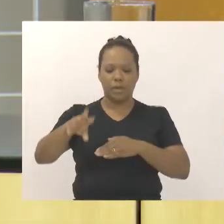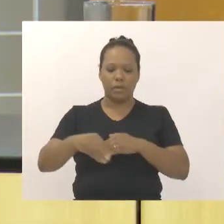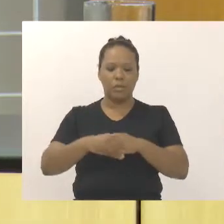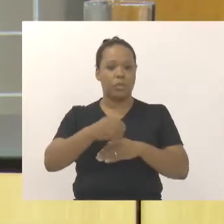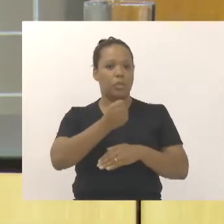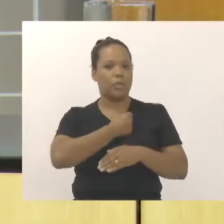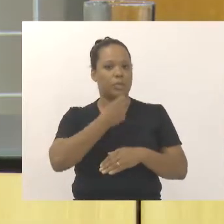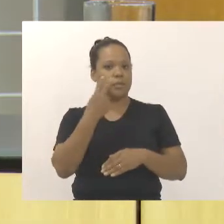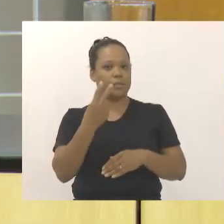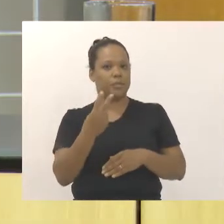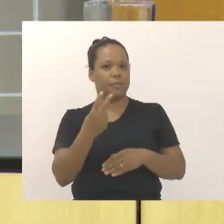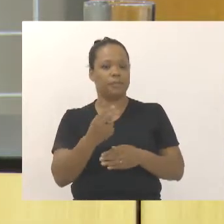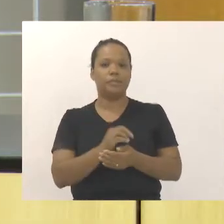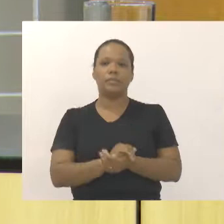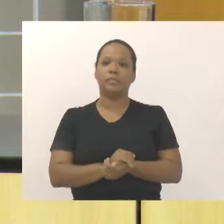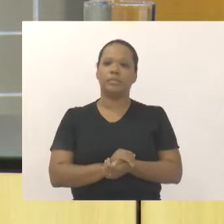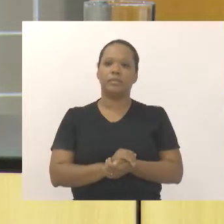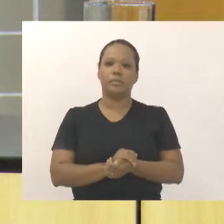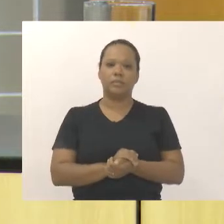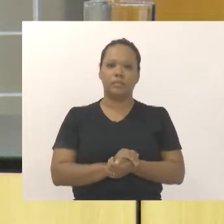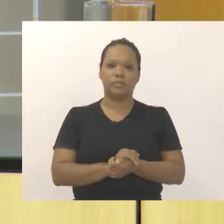Emenda número 2.